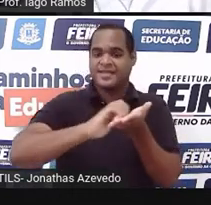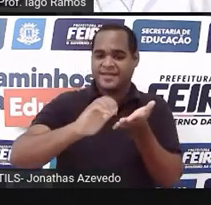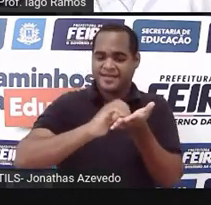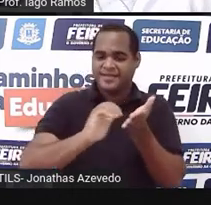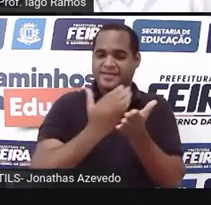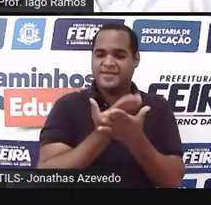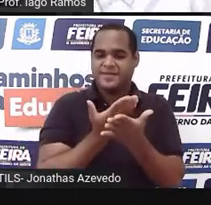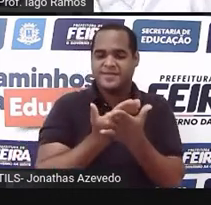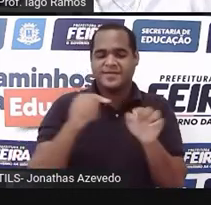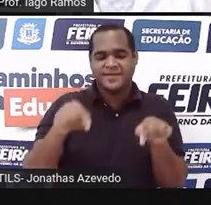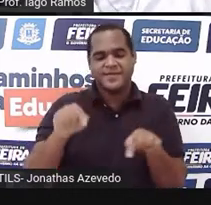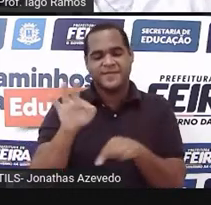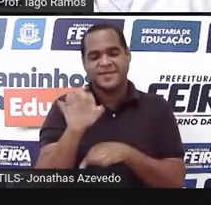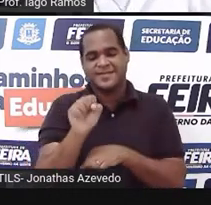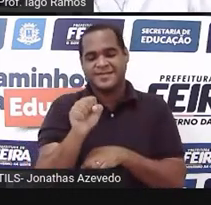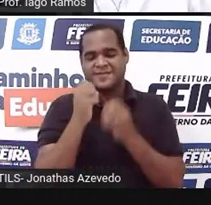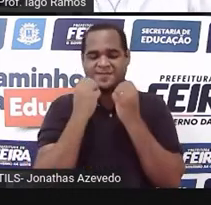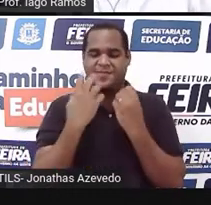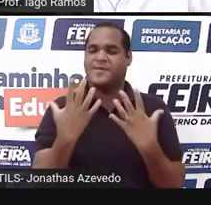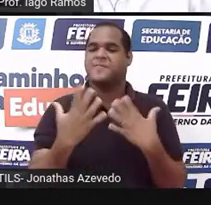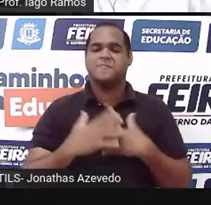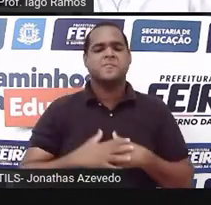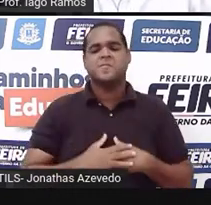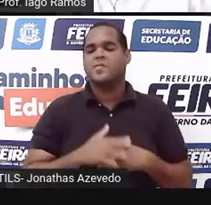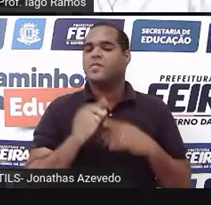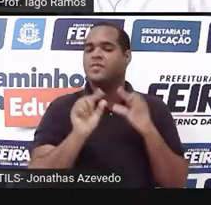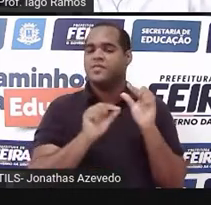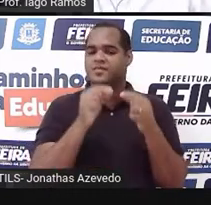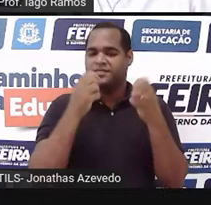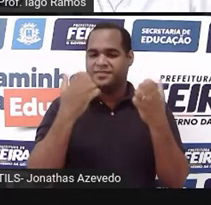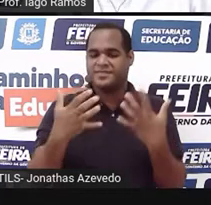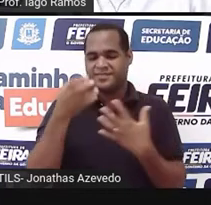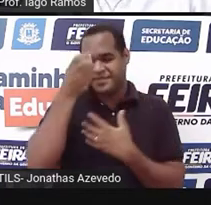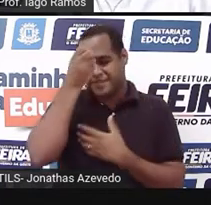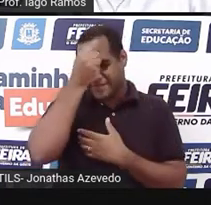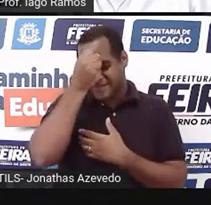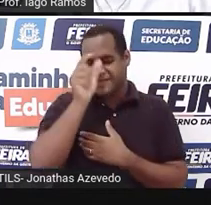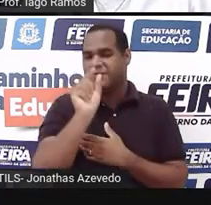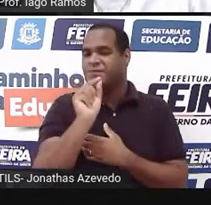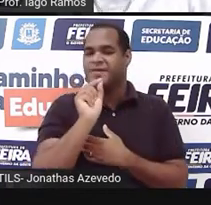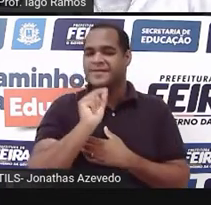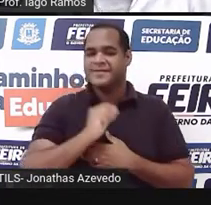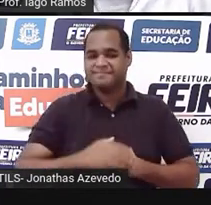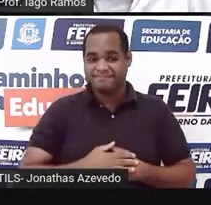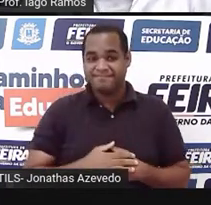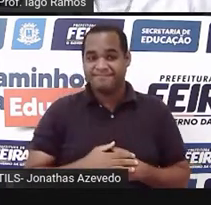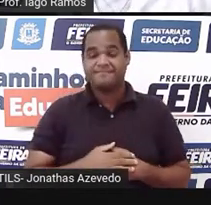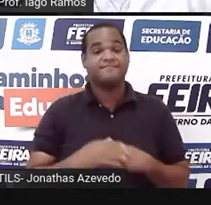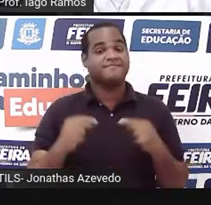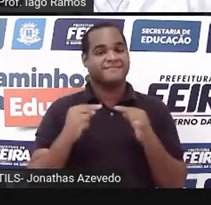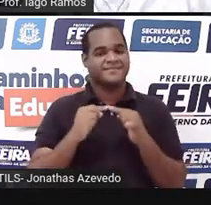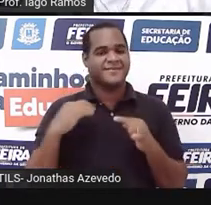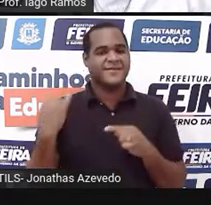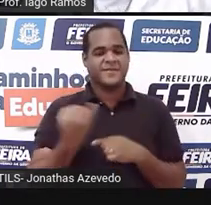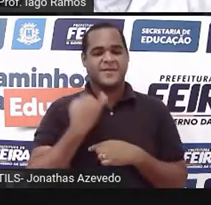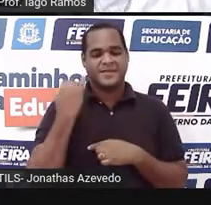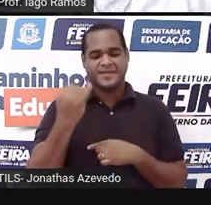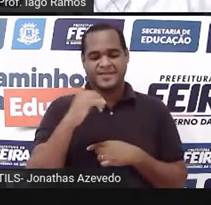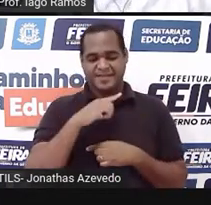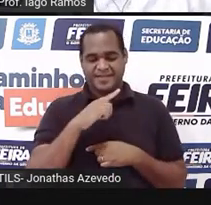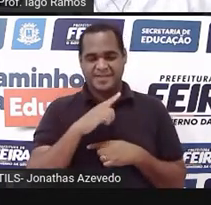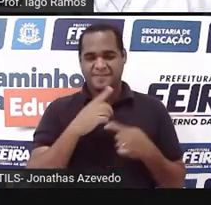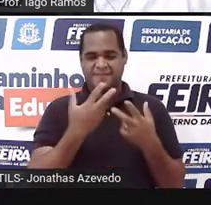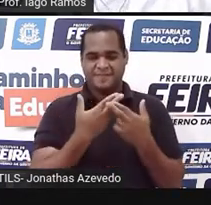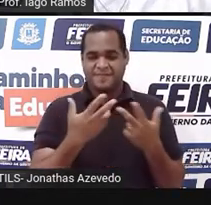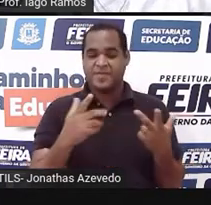de Educação aqui da nossa cidade o que temos a aprender essa aula algo que já estamos